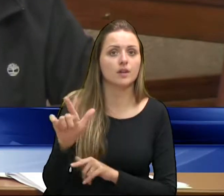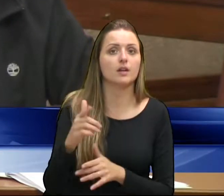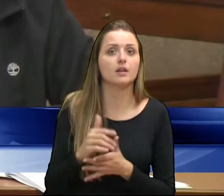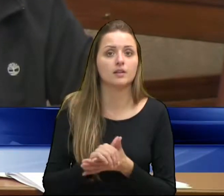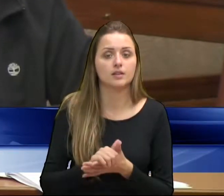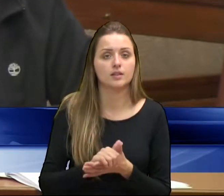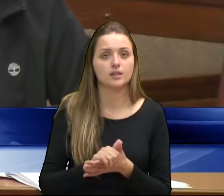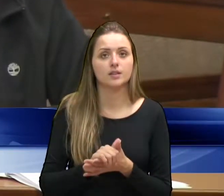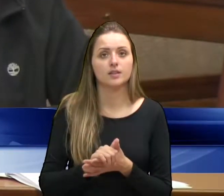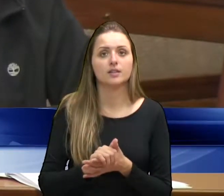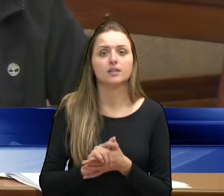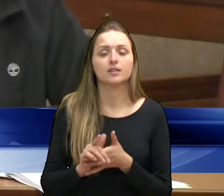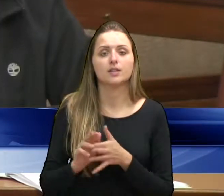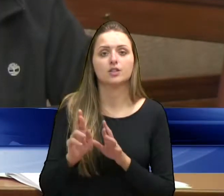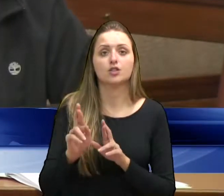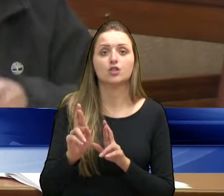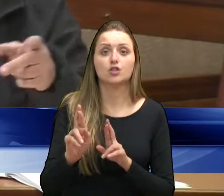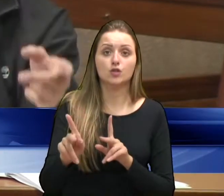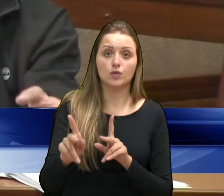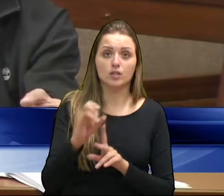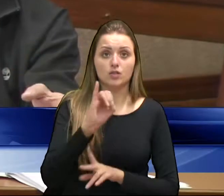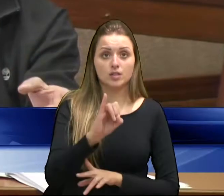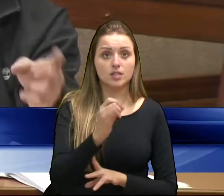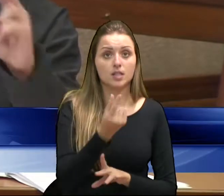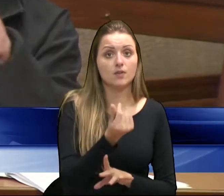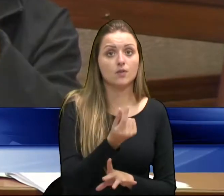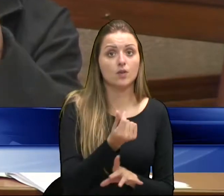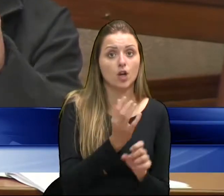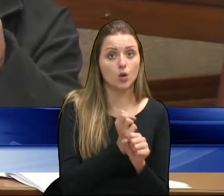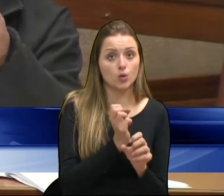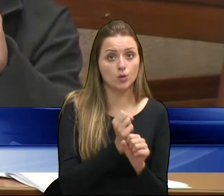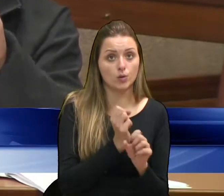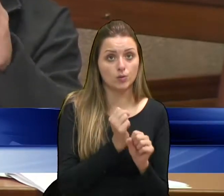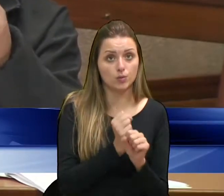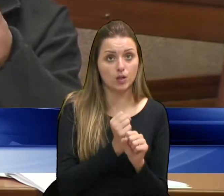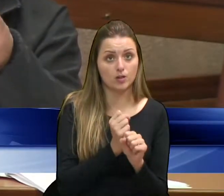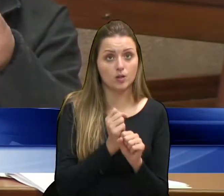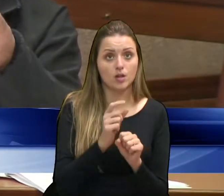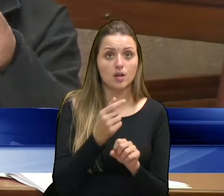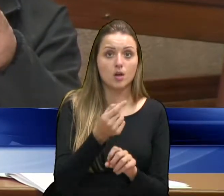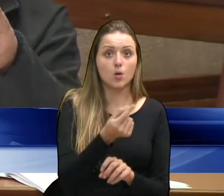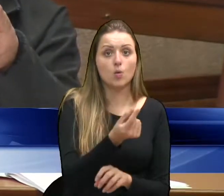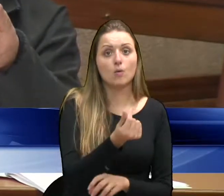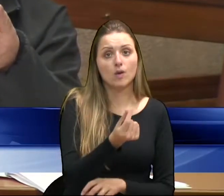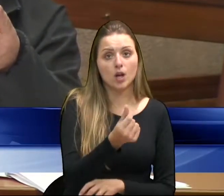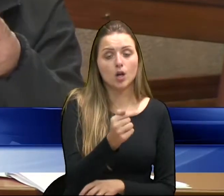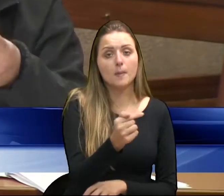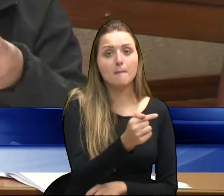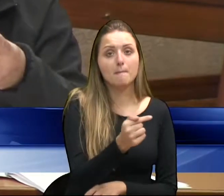a diferença, se for calcular a tarifa e a diferença estiver menor que os